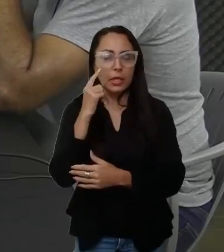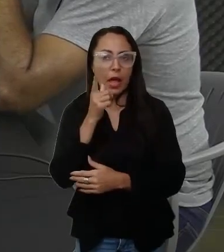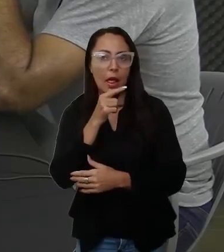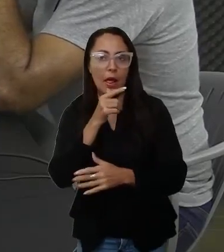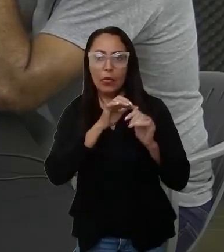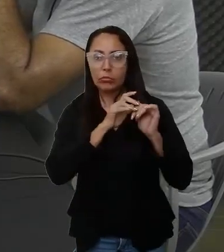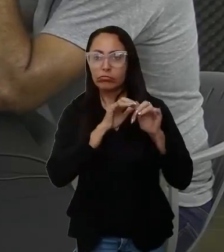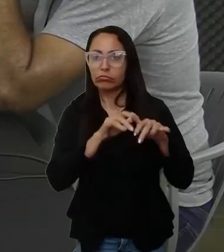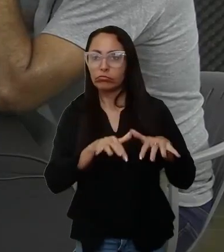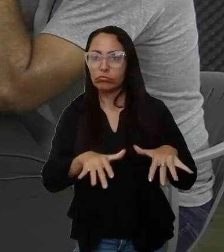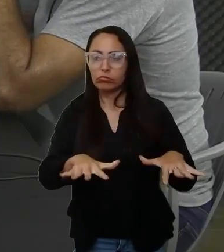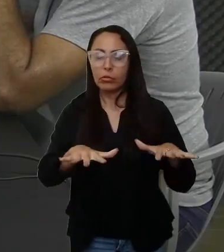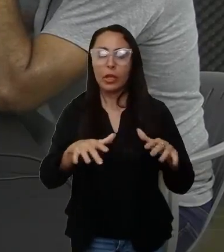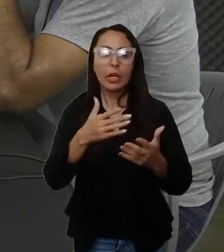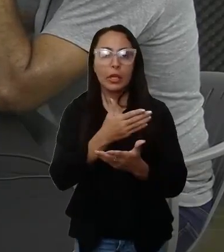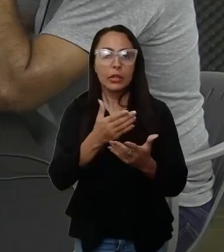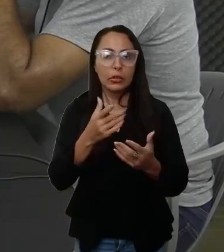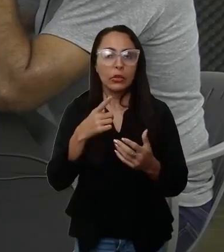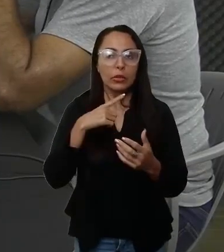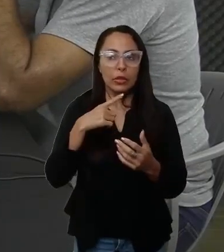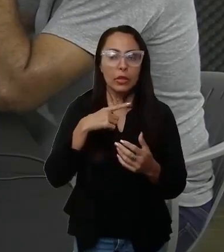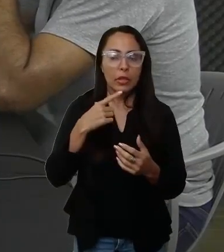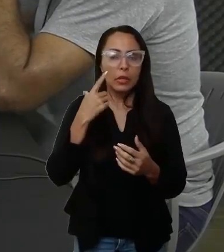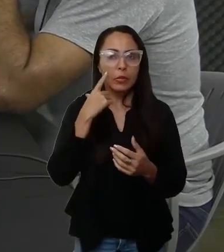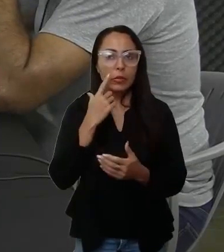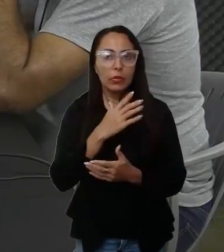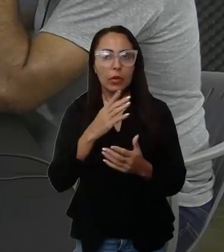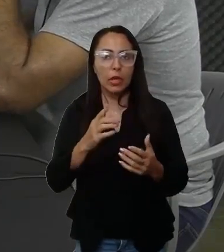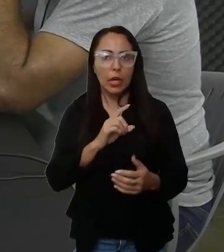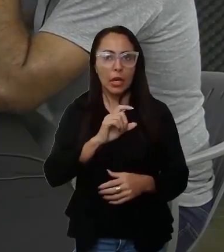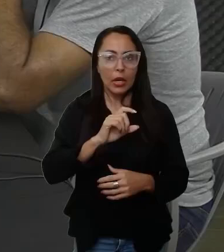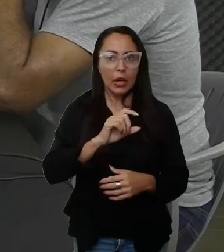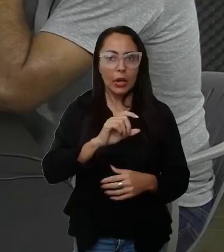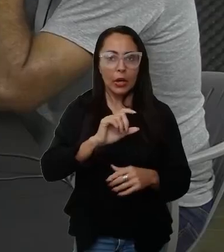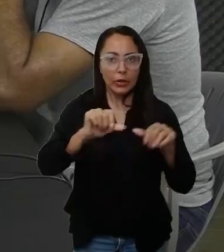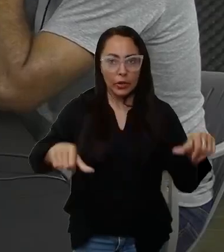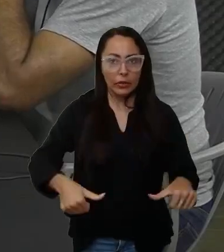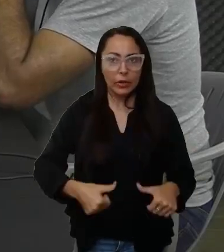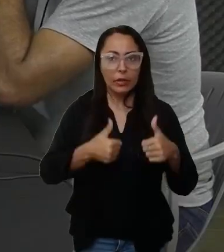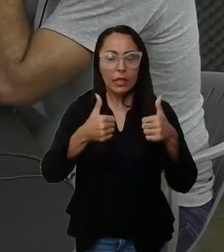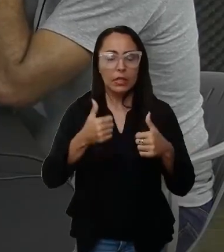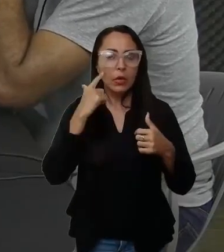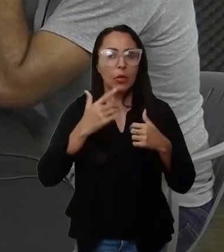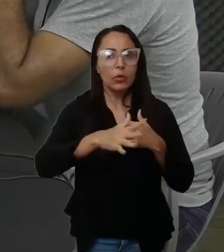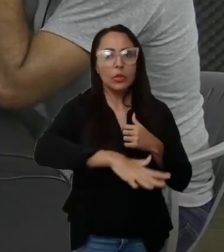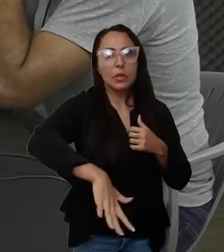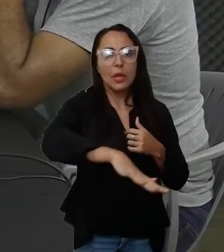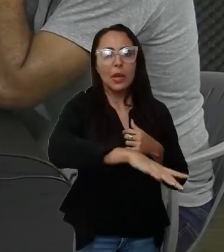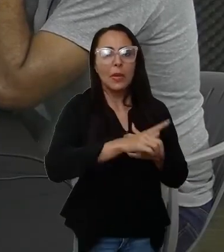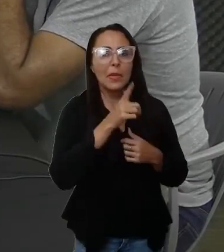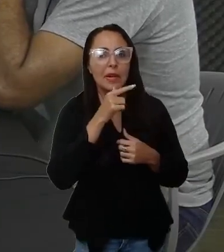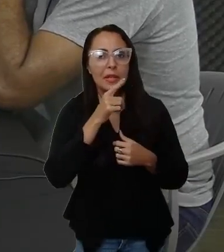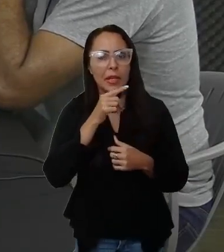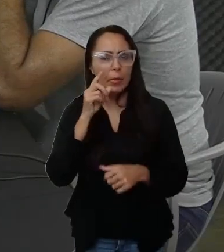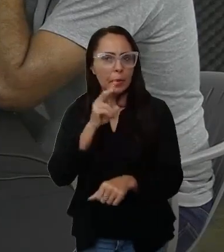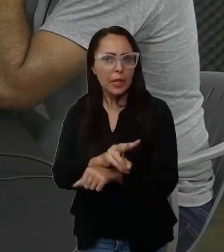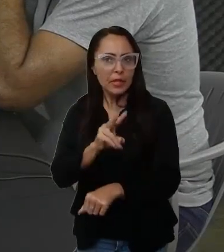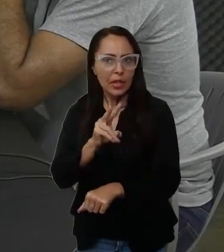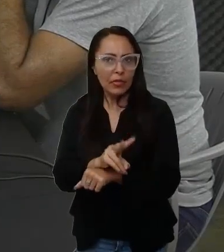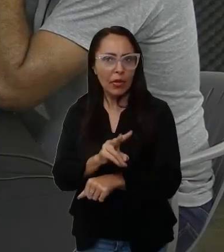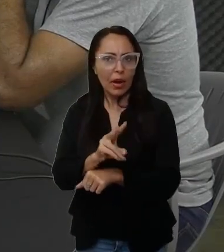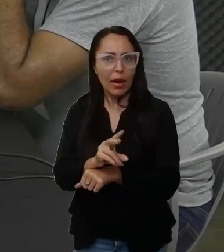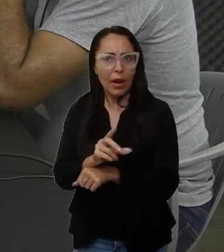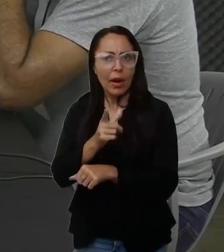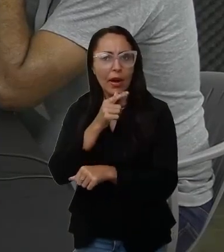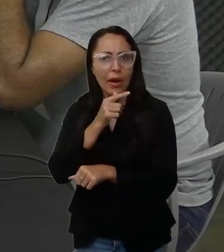Então, nós temos uma gerência lá de revitalização de bacias, que o foco é preservar a fonte de água